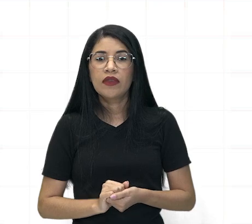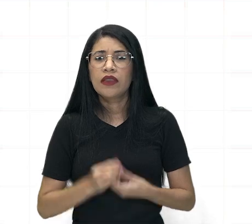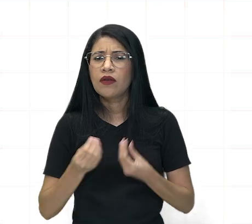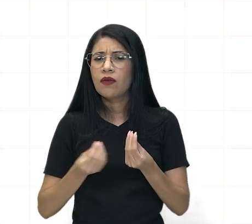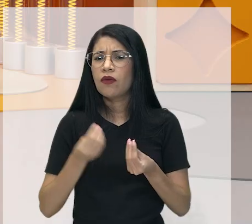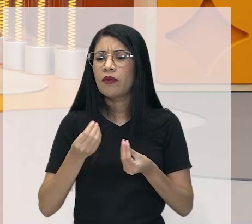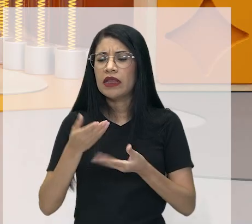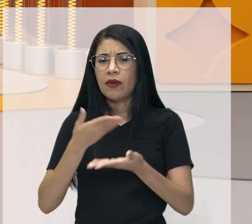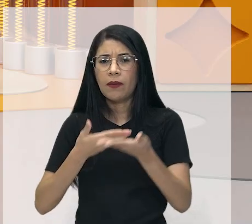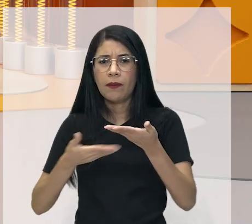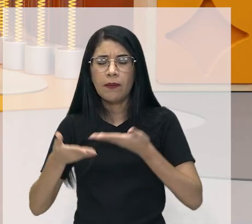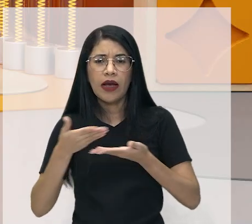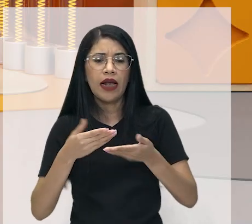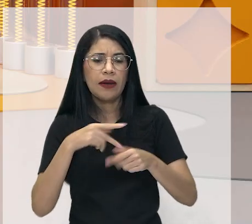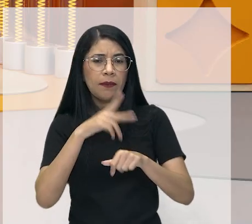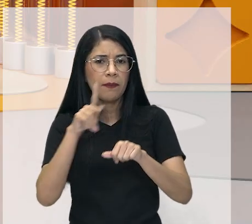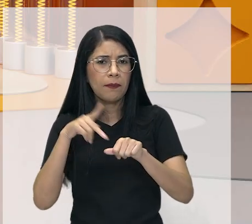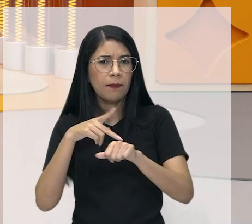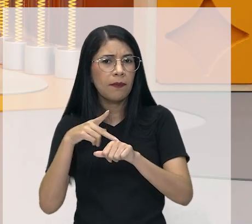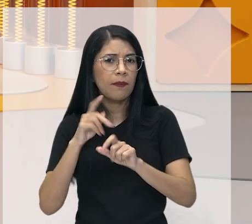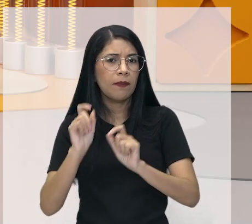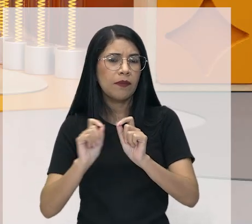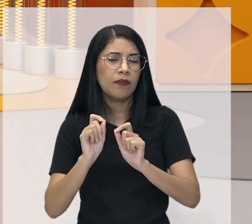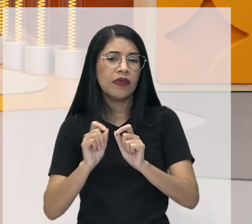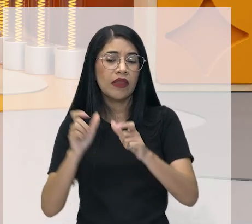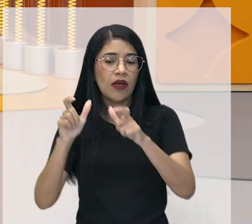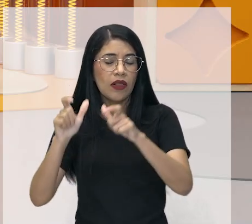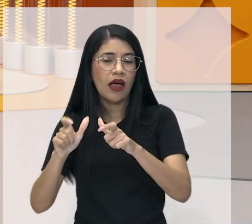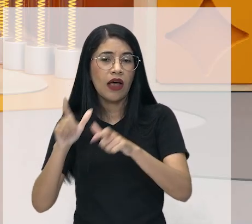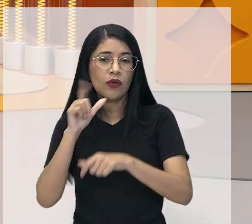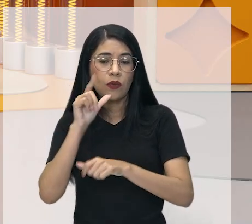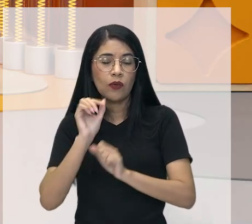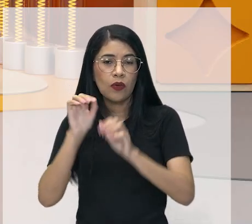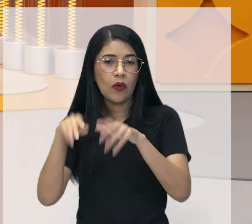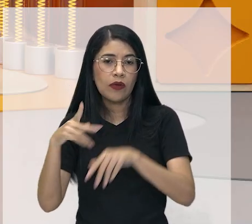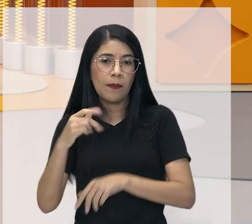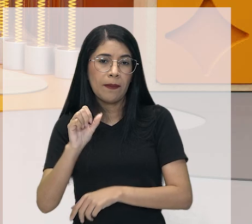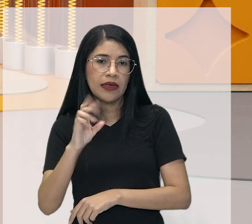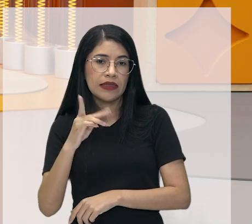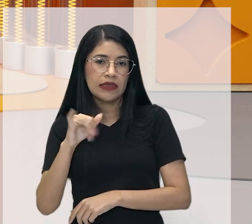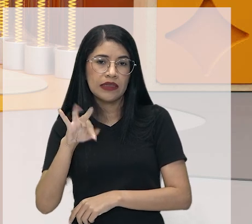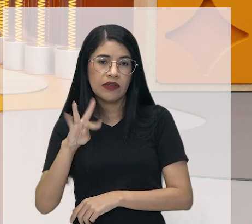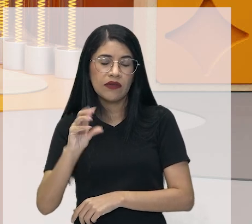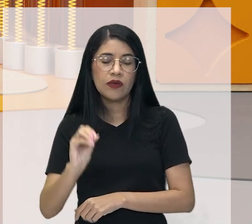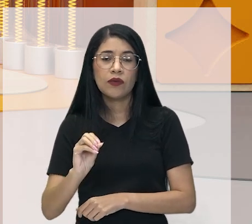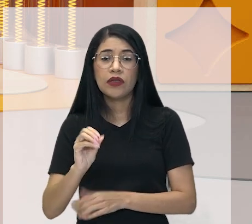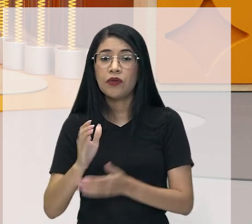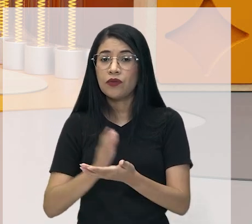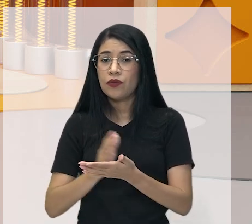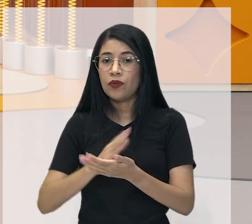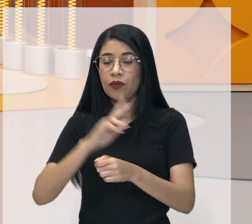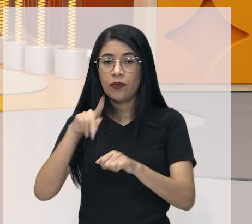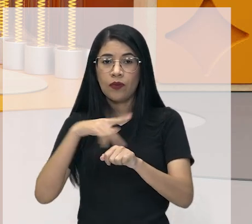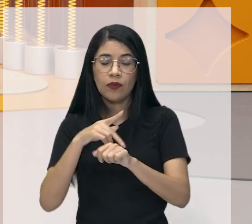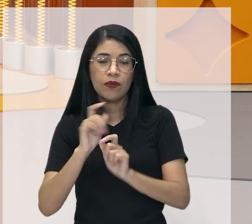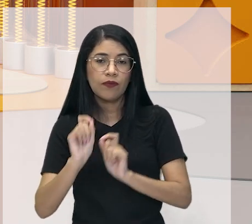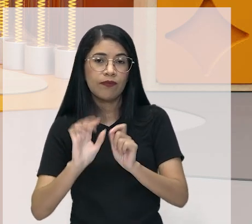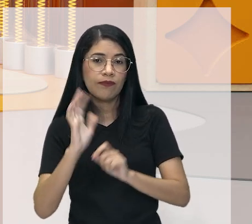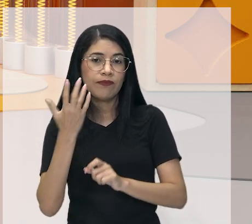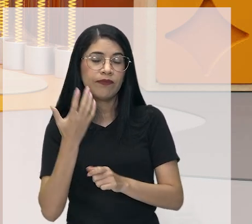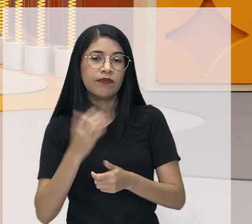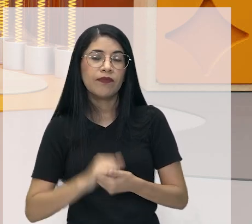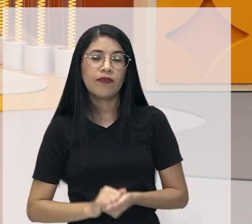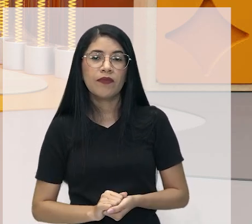compartilhada ali por países que são banhados pelo Pacífico. Então, alguns desses países que estão lá, eles